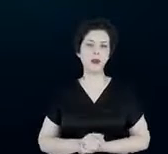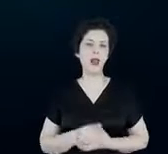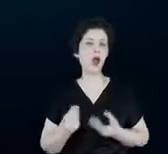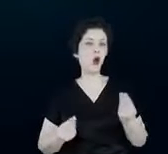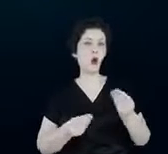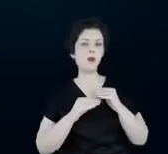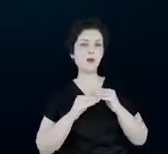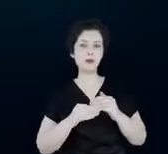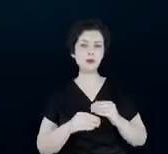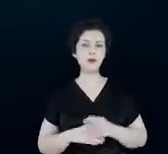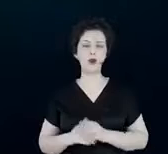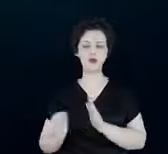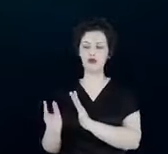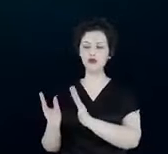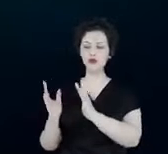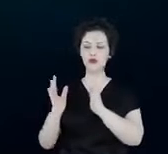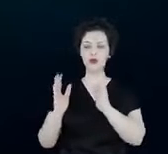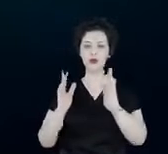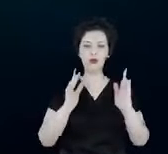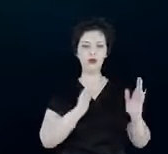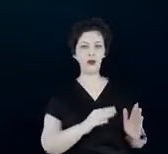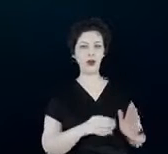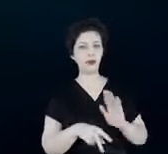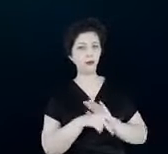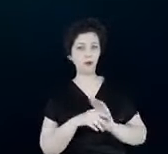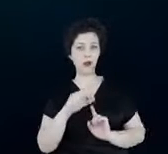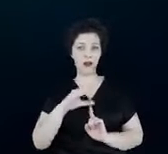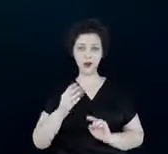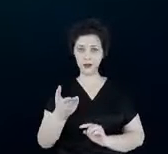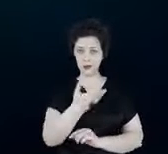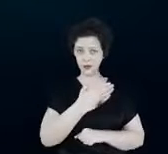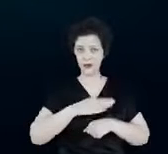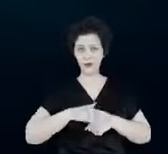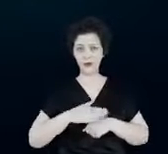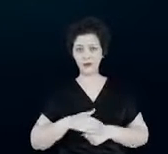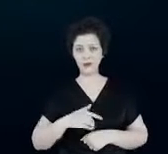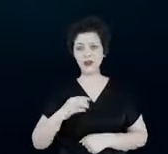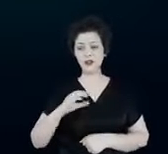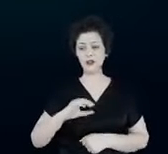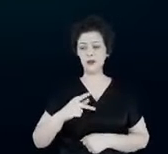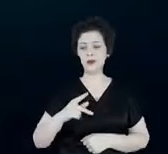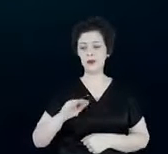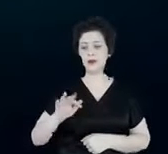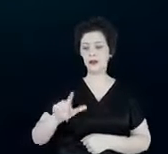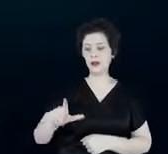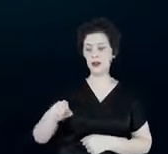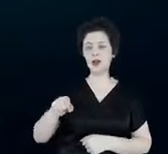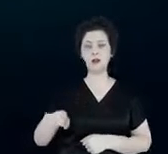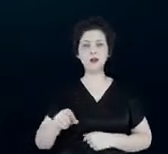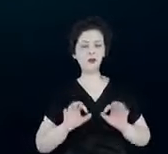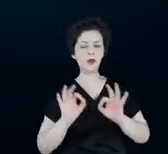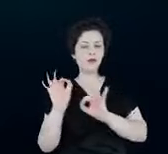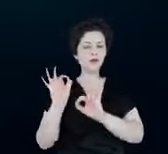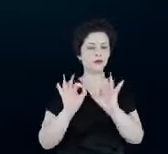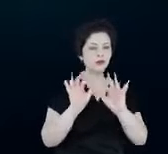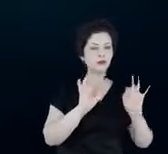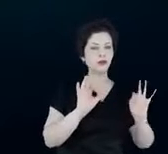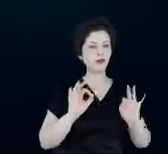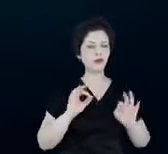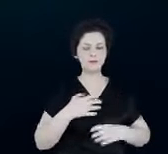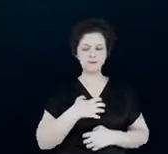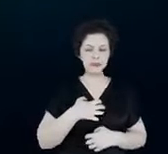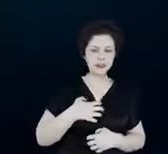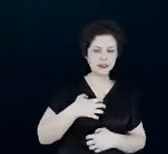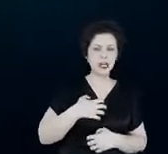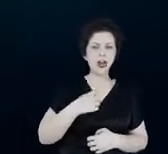jornada do cliente aí né eu tenho certeza que muitos vocês fazem tava conversando com o pessoal da CPFL eles fazem é desenhar jornada do cliente e vende dói